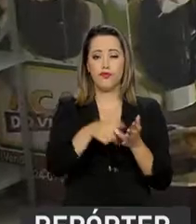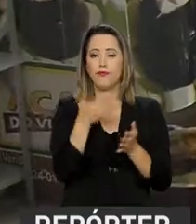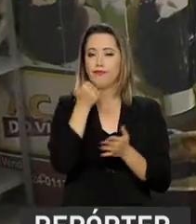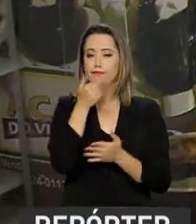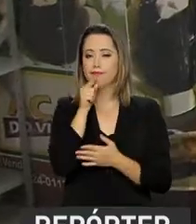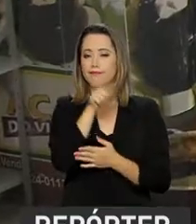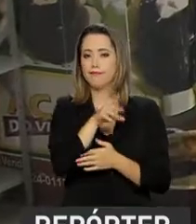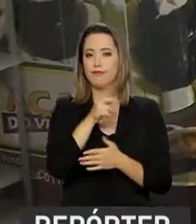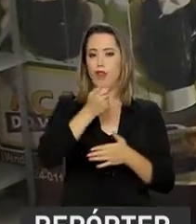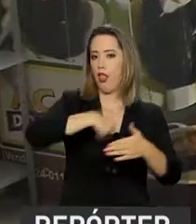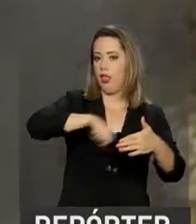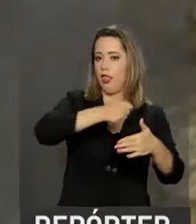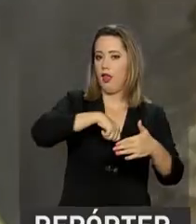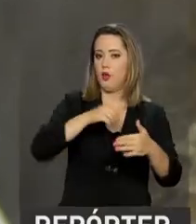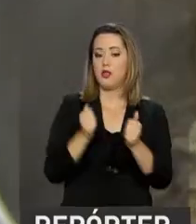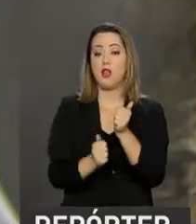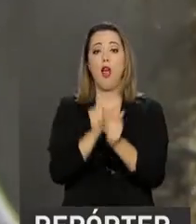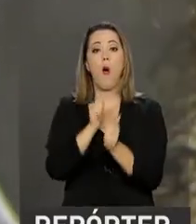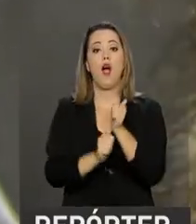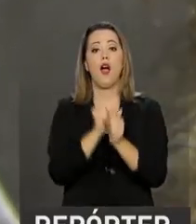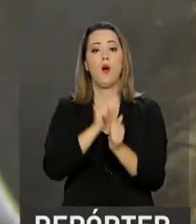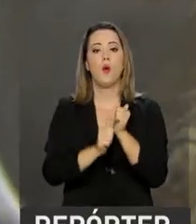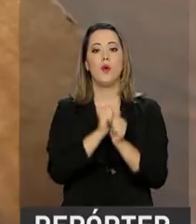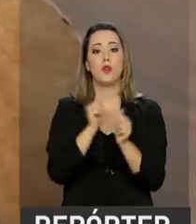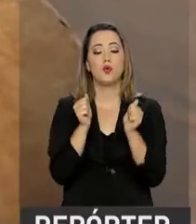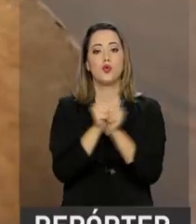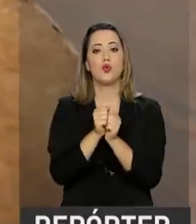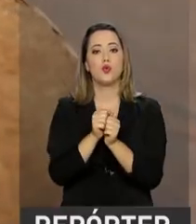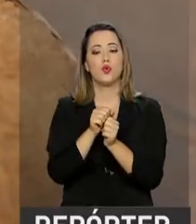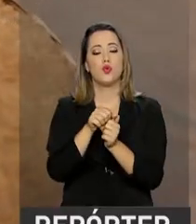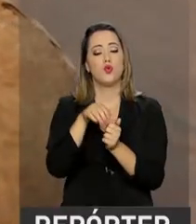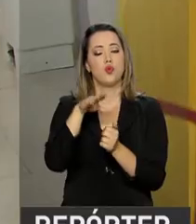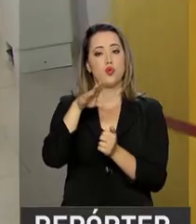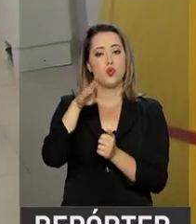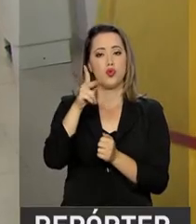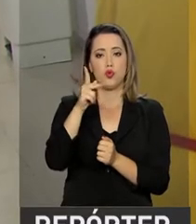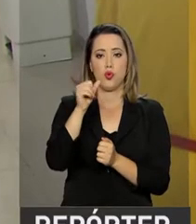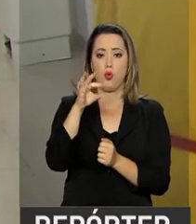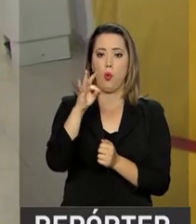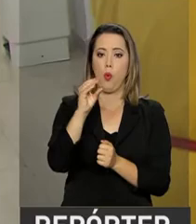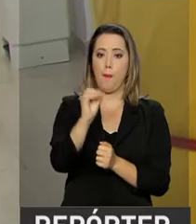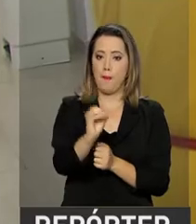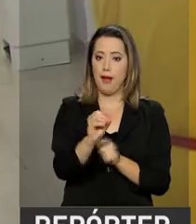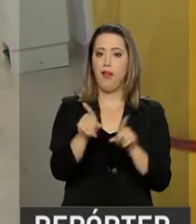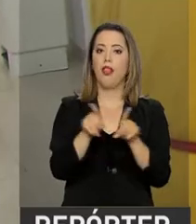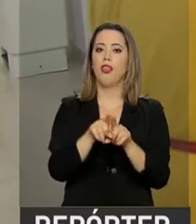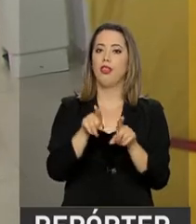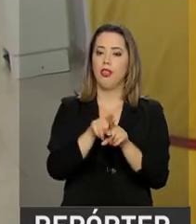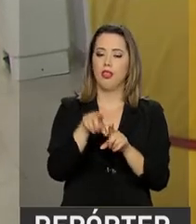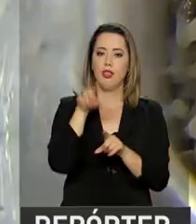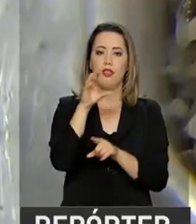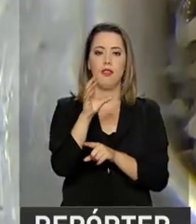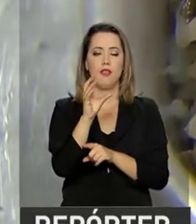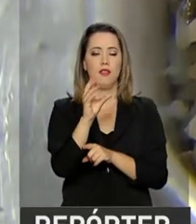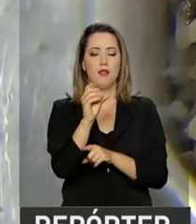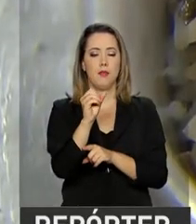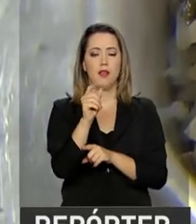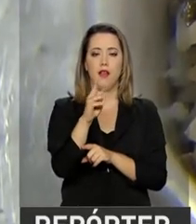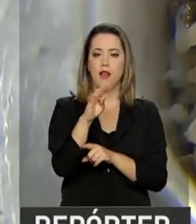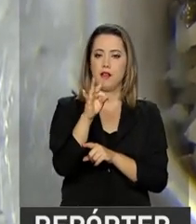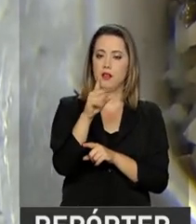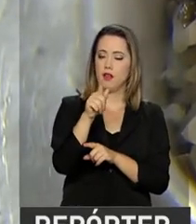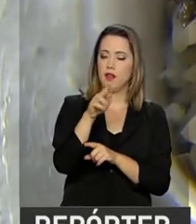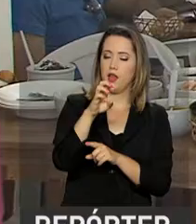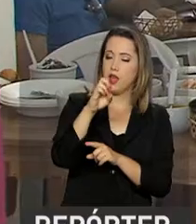na cozinha o arroz compacto está quase pronto tem também a sair e unha de caranguejo saindo na hora a culinária